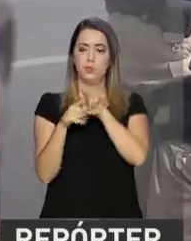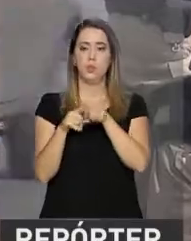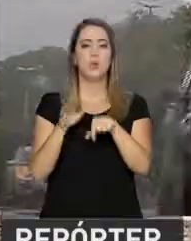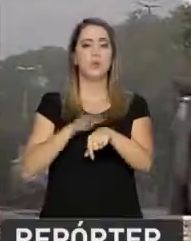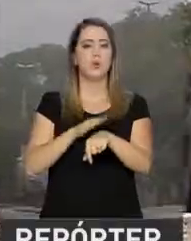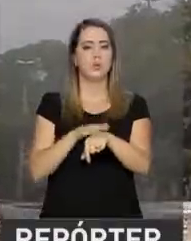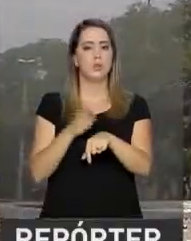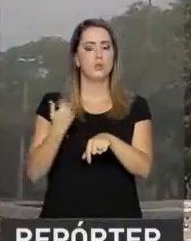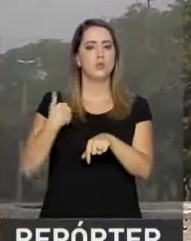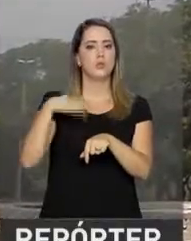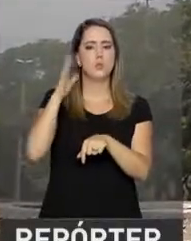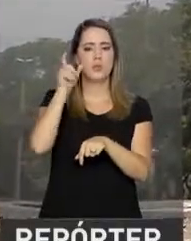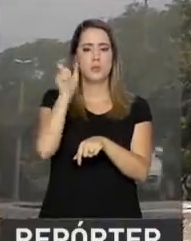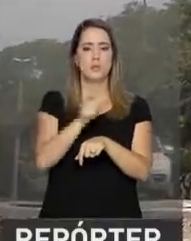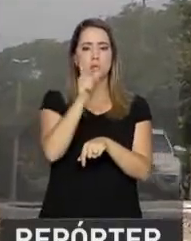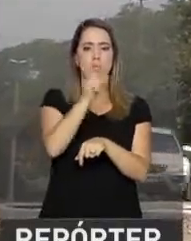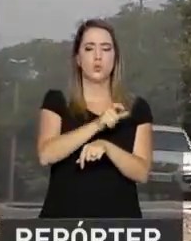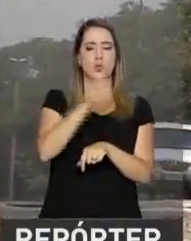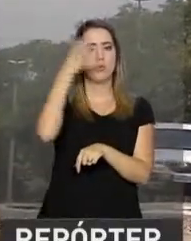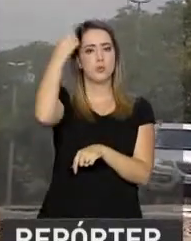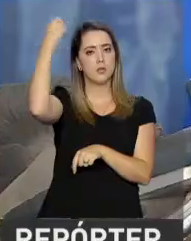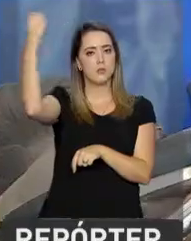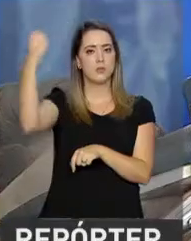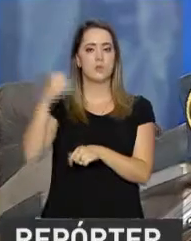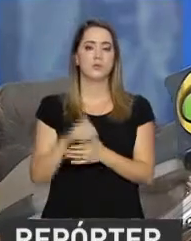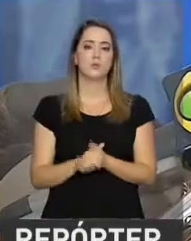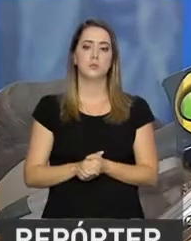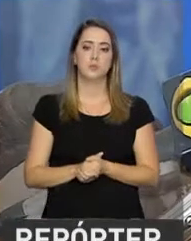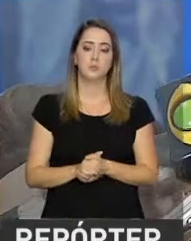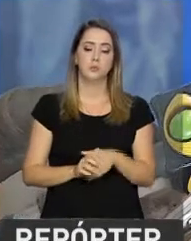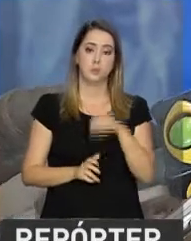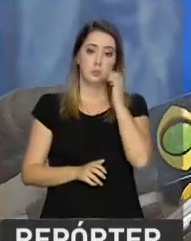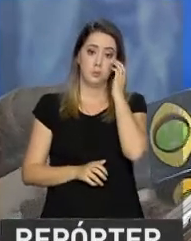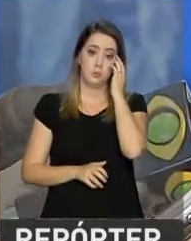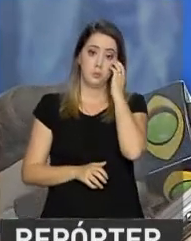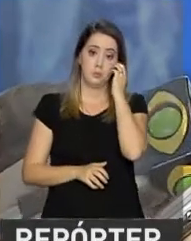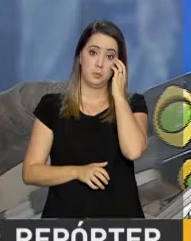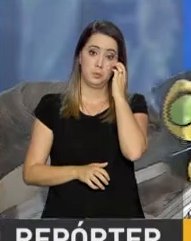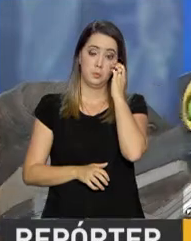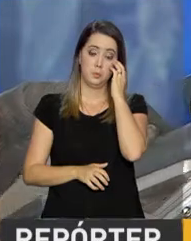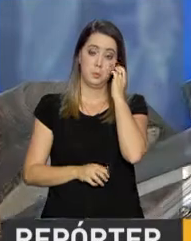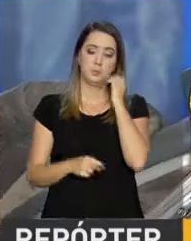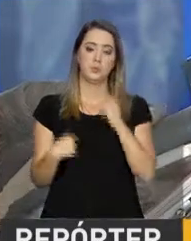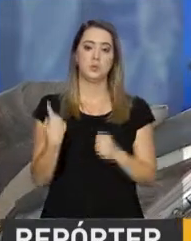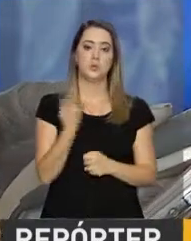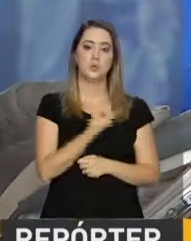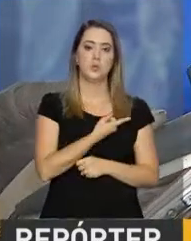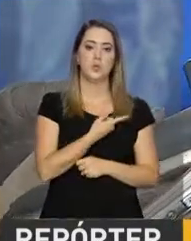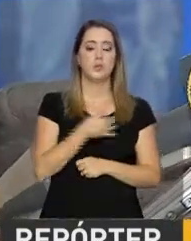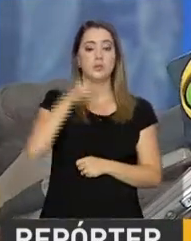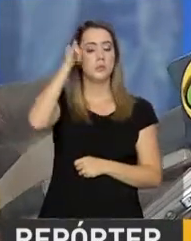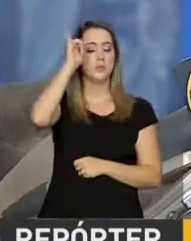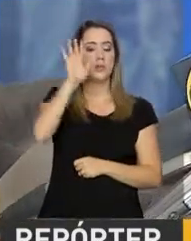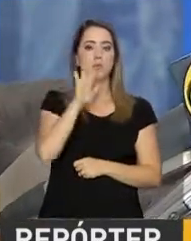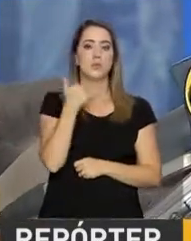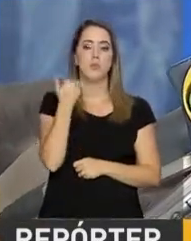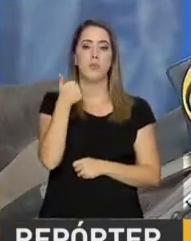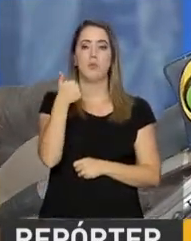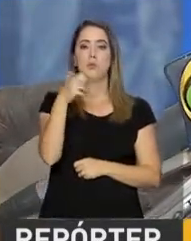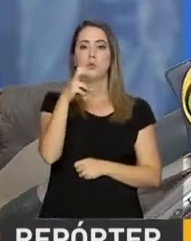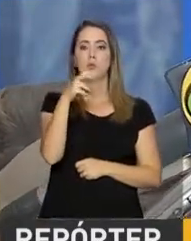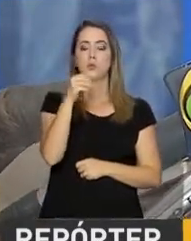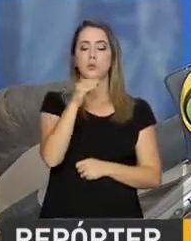alta temporada quando as pessoas viajam mais nos preocupamos aproximadamente 150 vidas mesmo assim